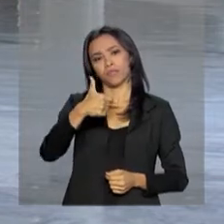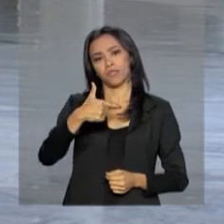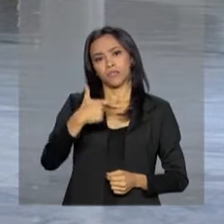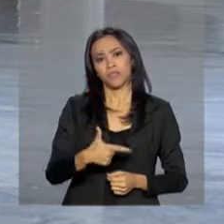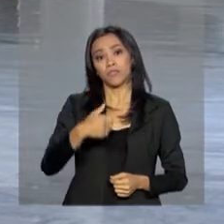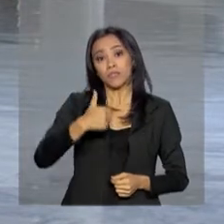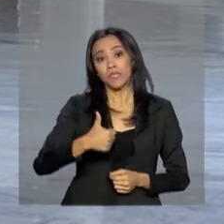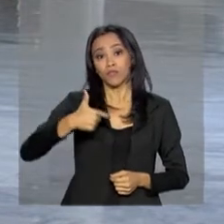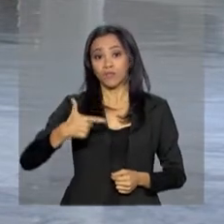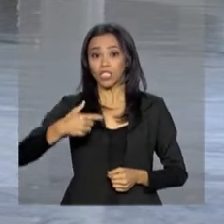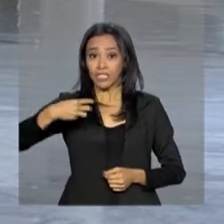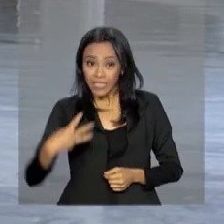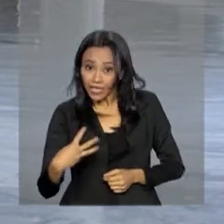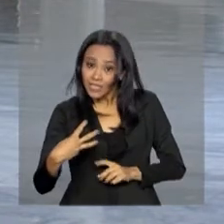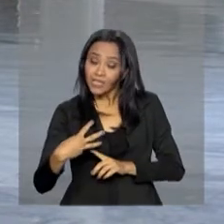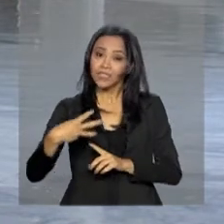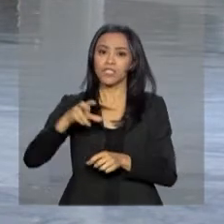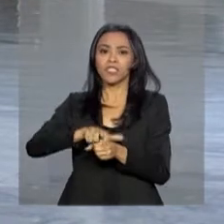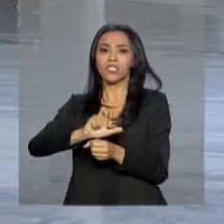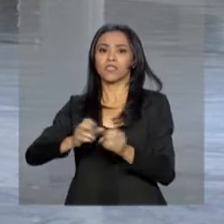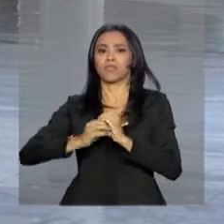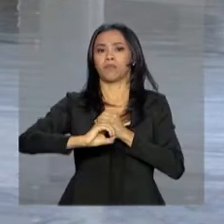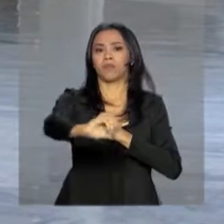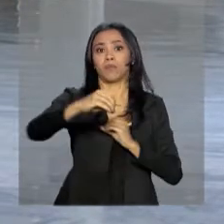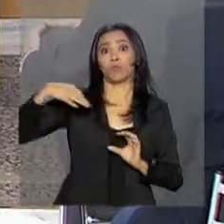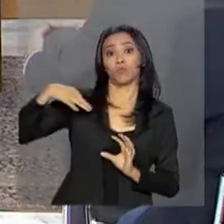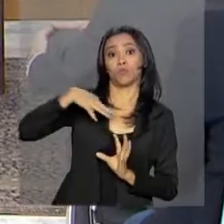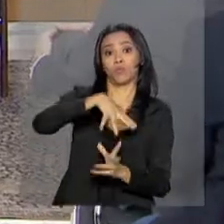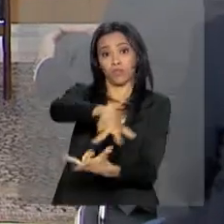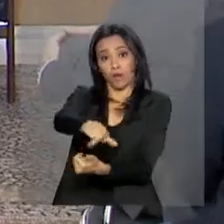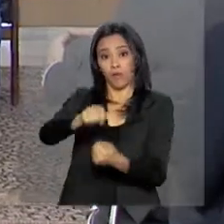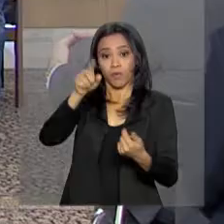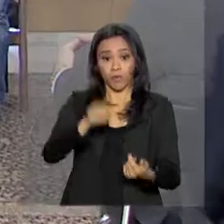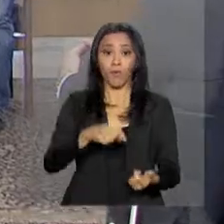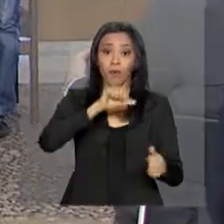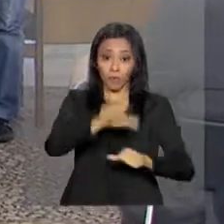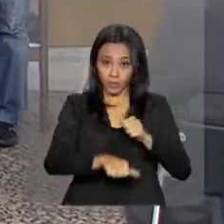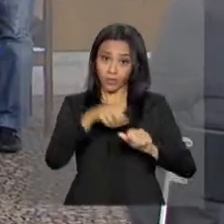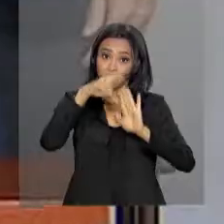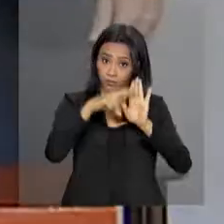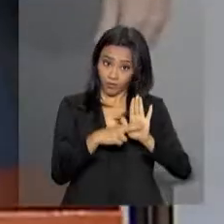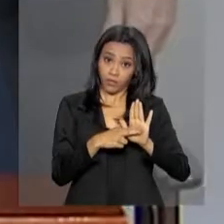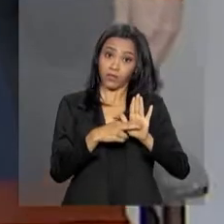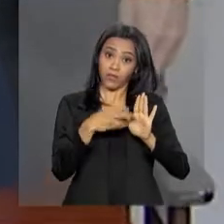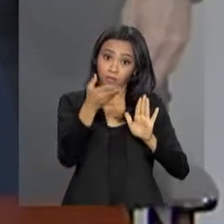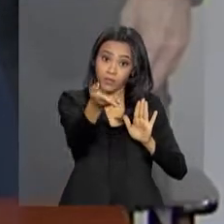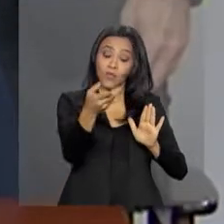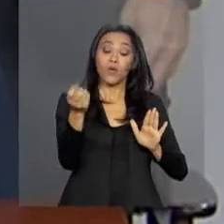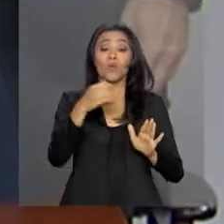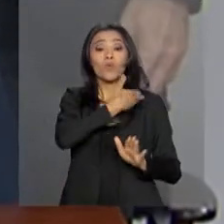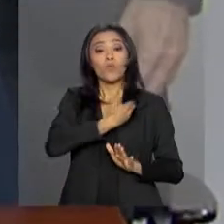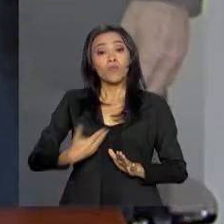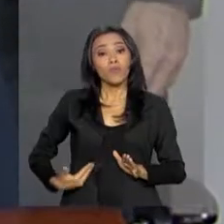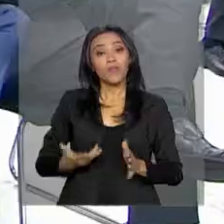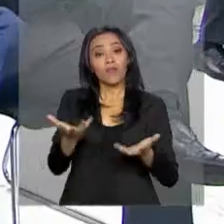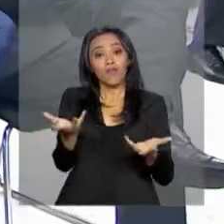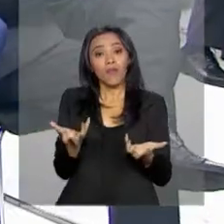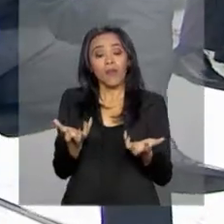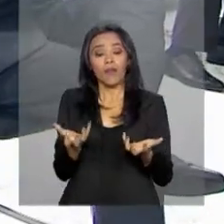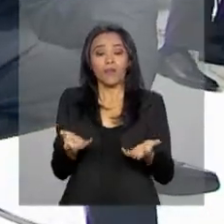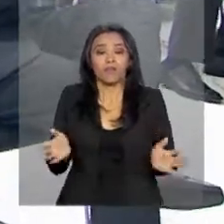de saneamento para mudar essa realidade por meio dessa medida provisória o governo quer incentivar a competitividade